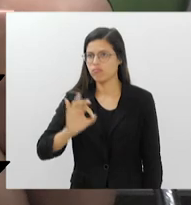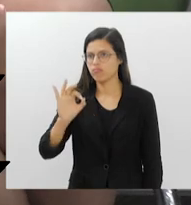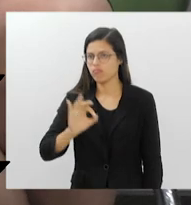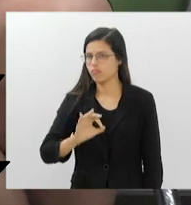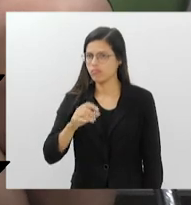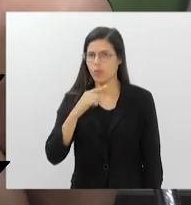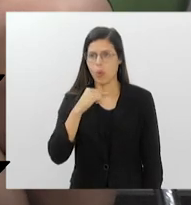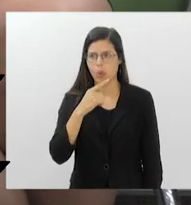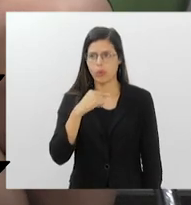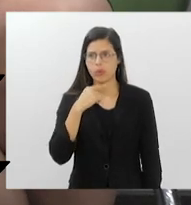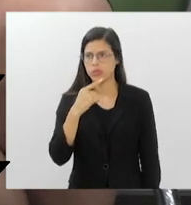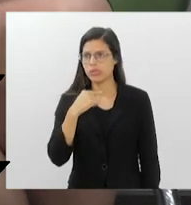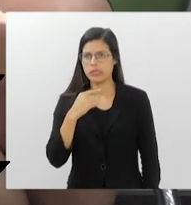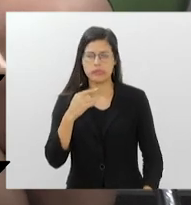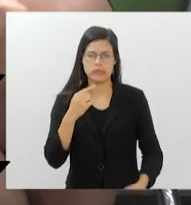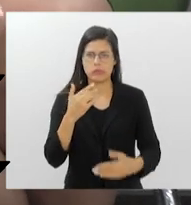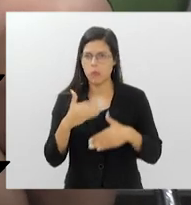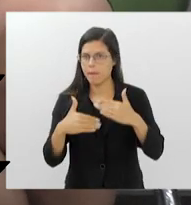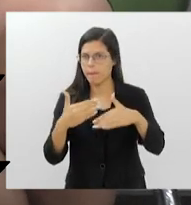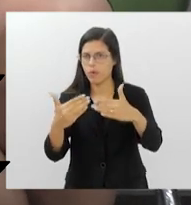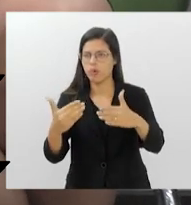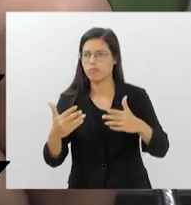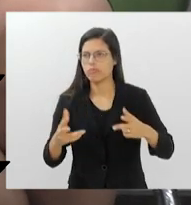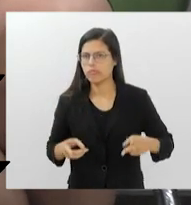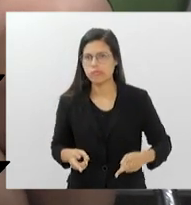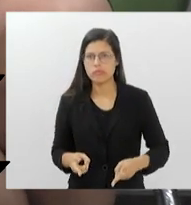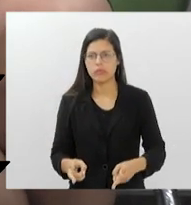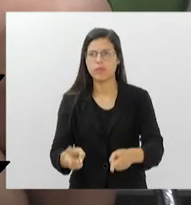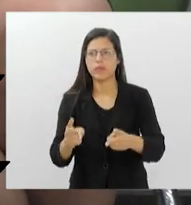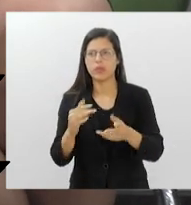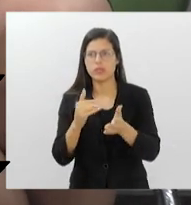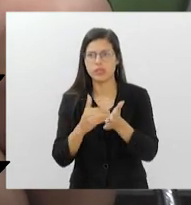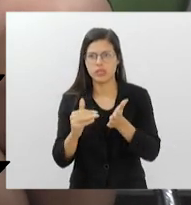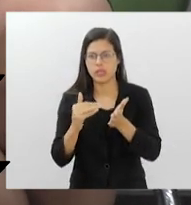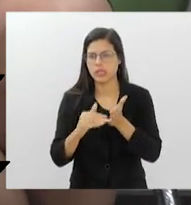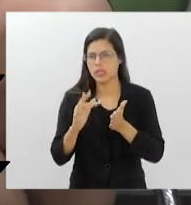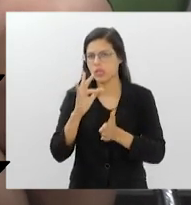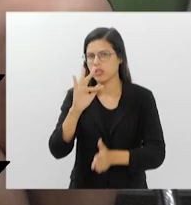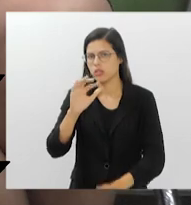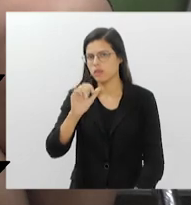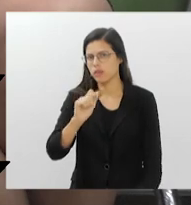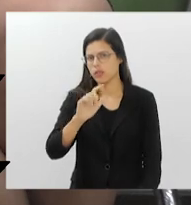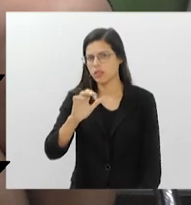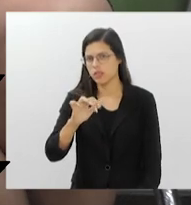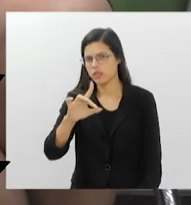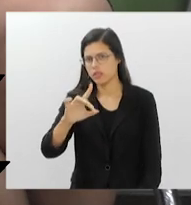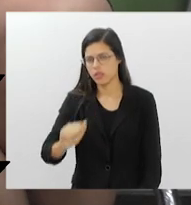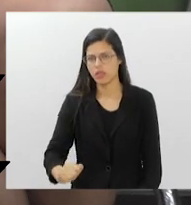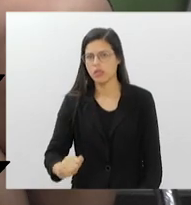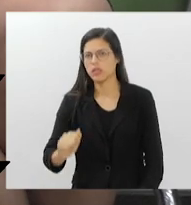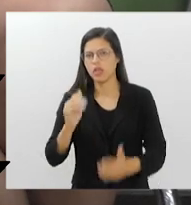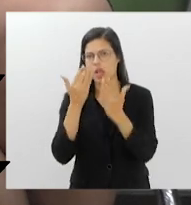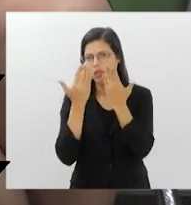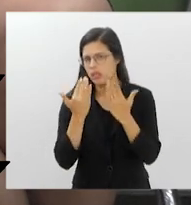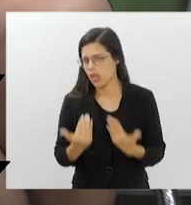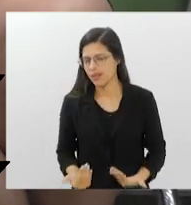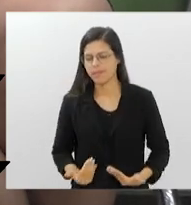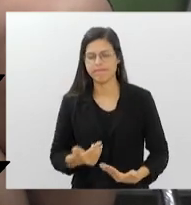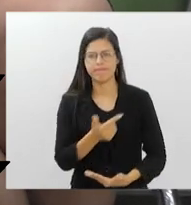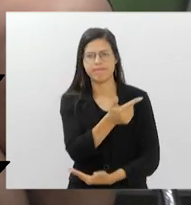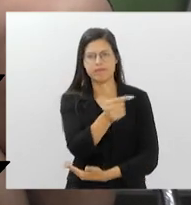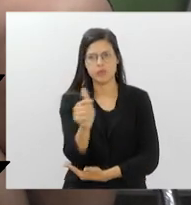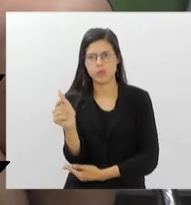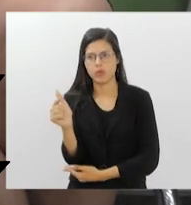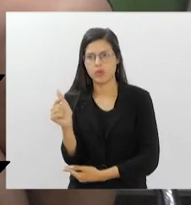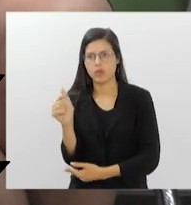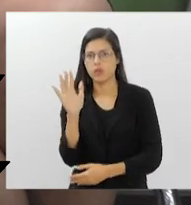processo prosseguisse foi a secretaria de fazenda paraa Vista etc etc eu há